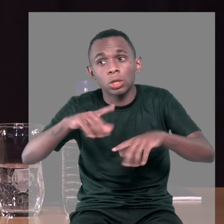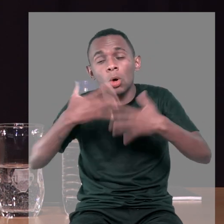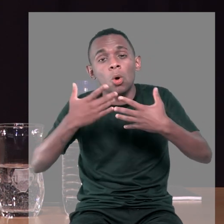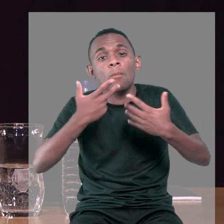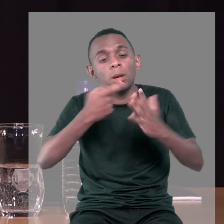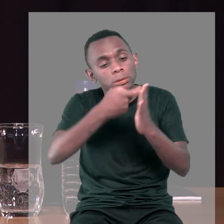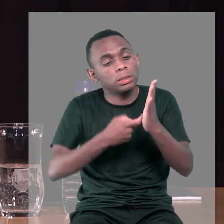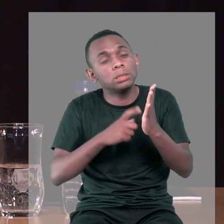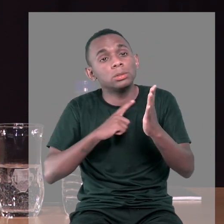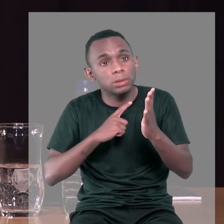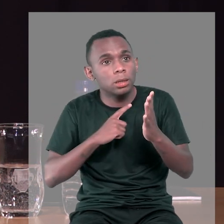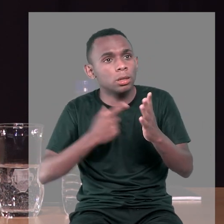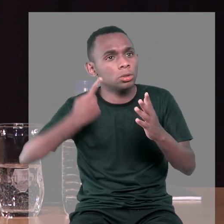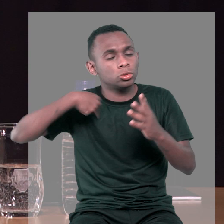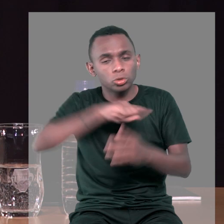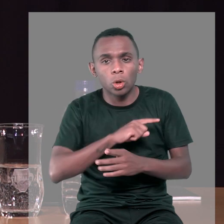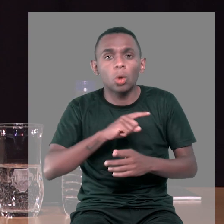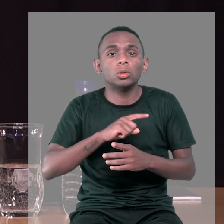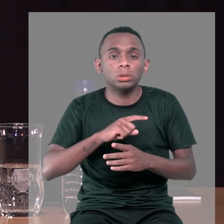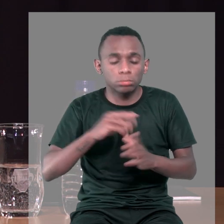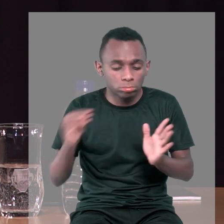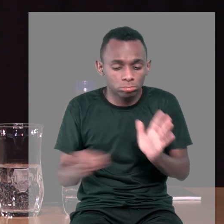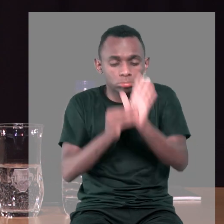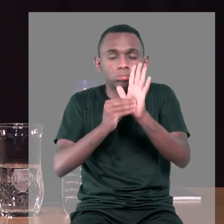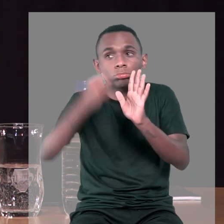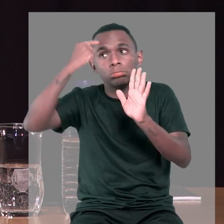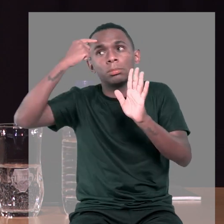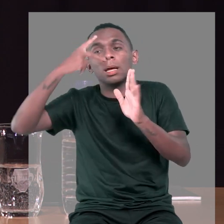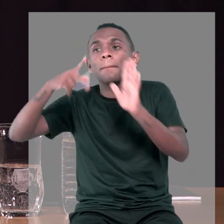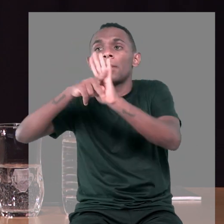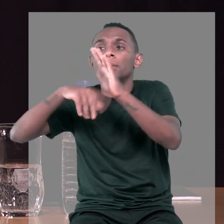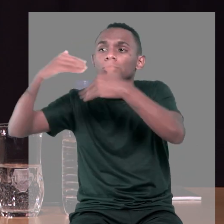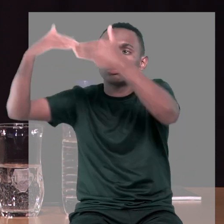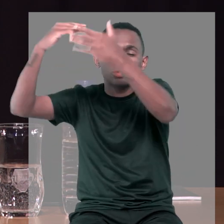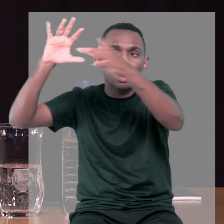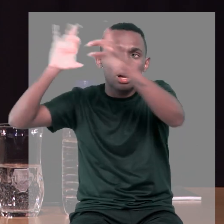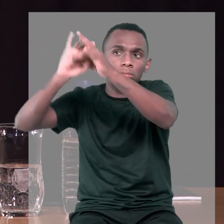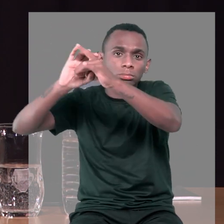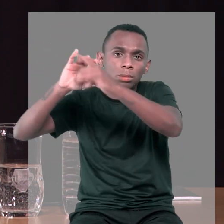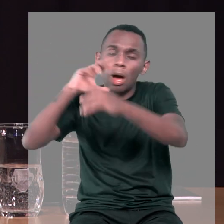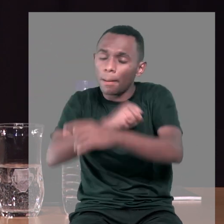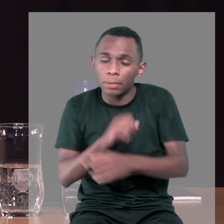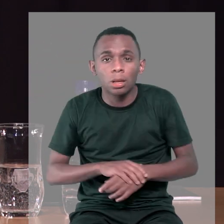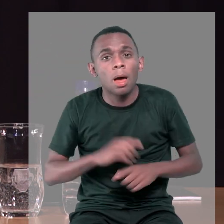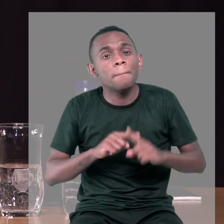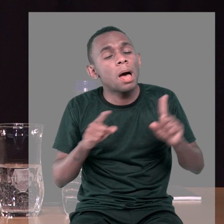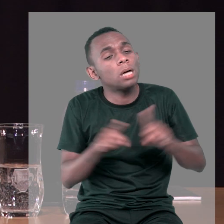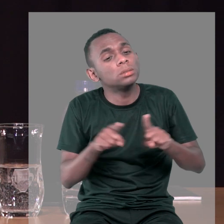demonstrava o seu apreço pelos clichês. É uma forma também